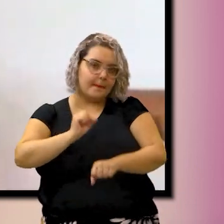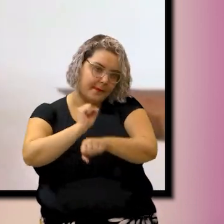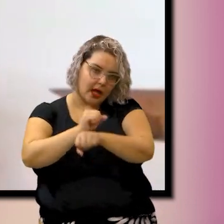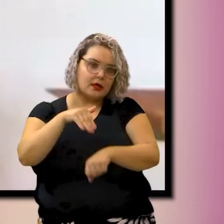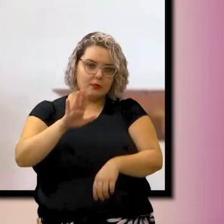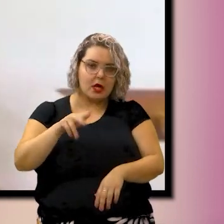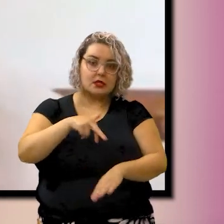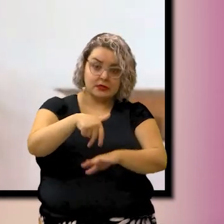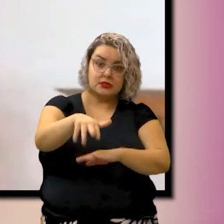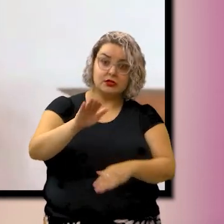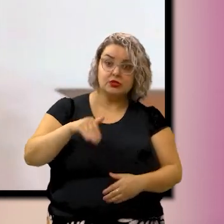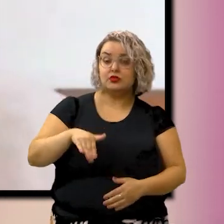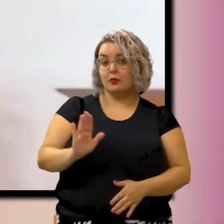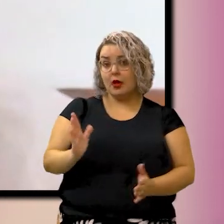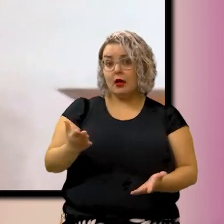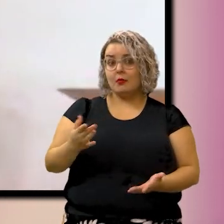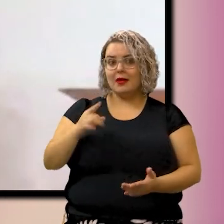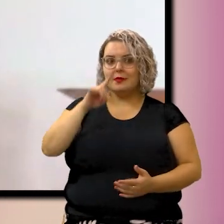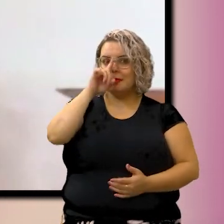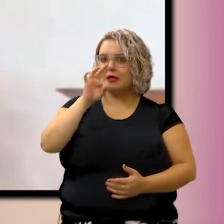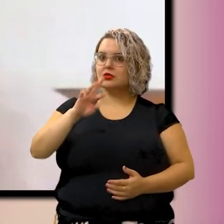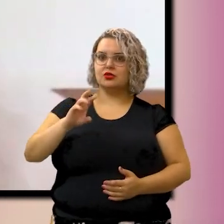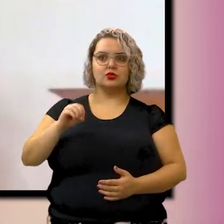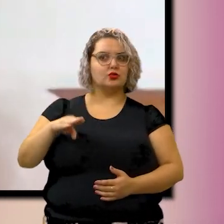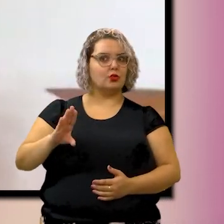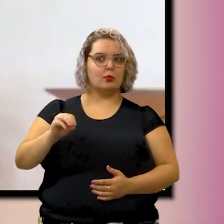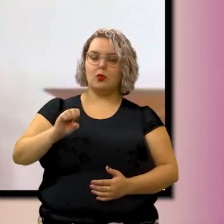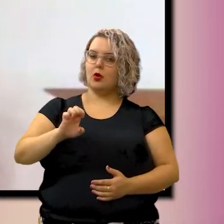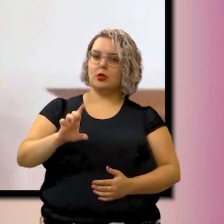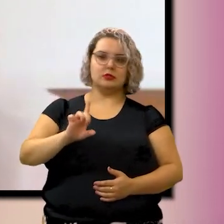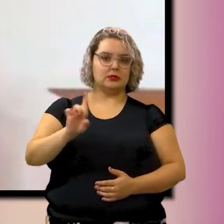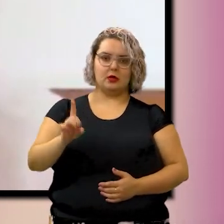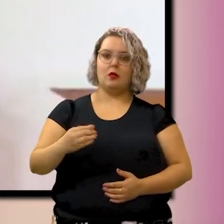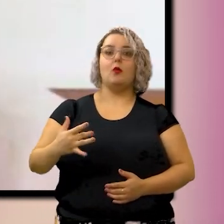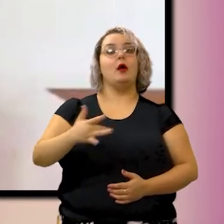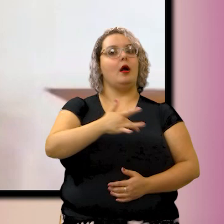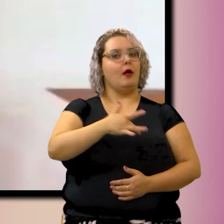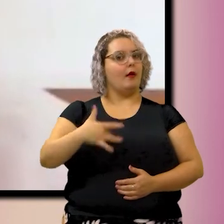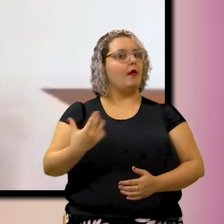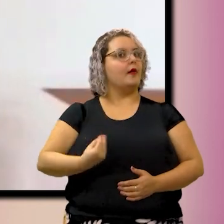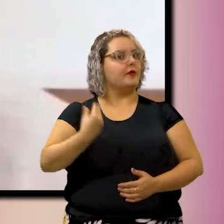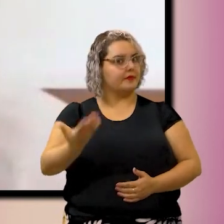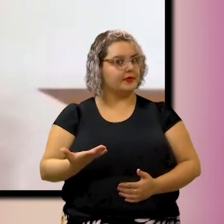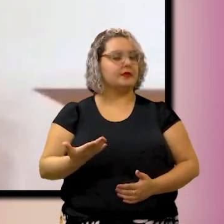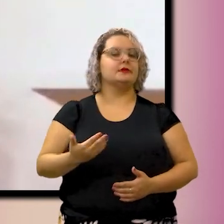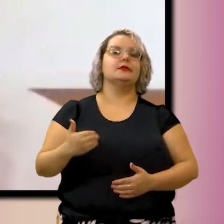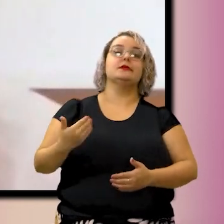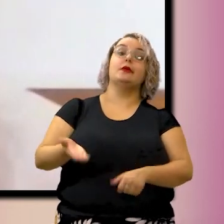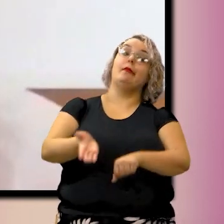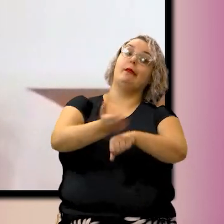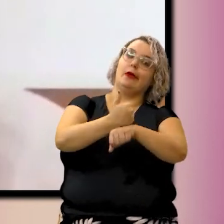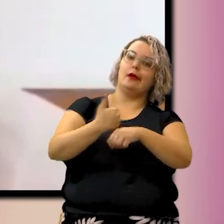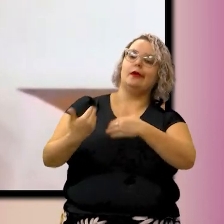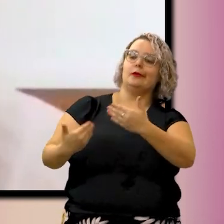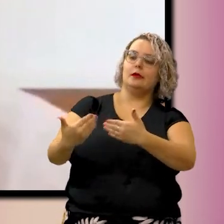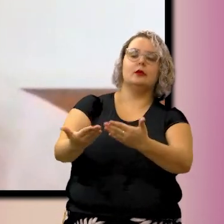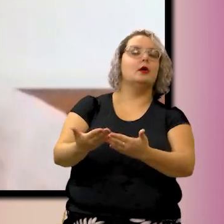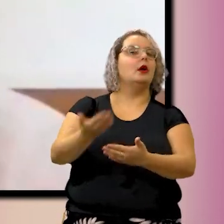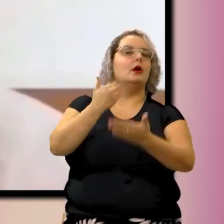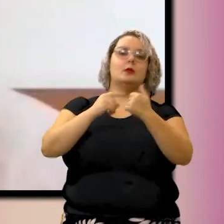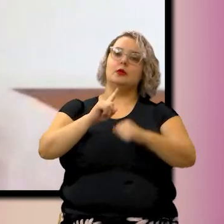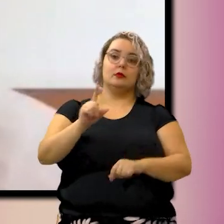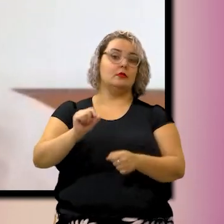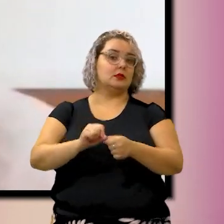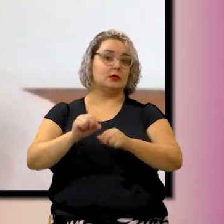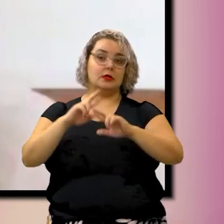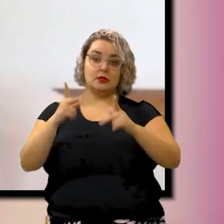ande mais. Mas isso para risco de trombose não aumenta risco na viagem. Então, a alimentação